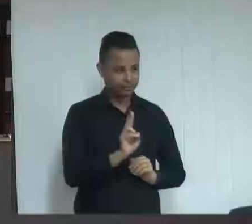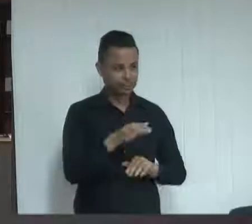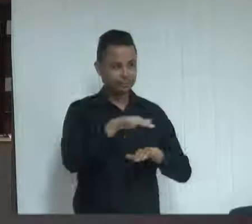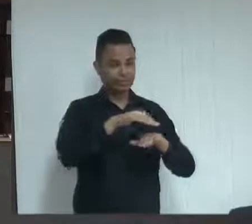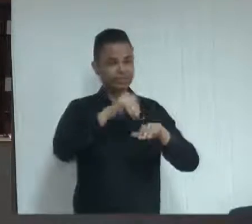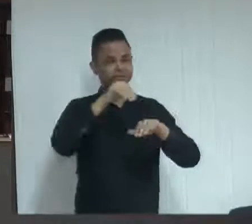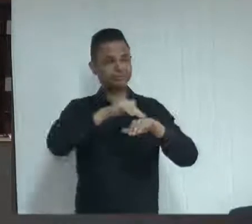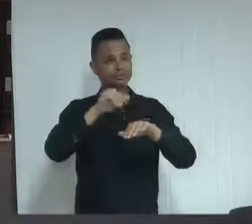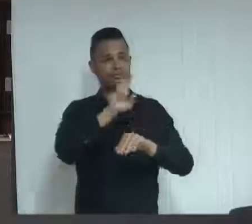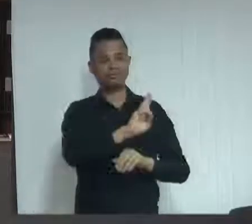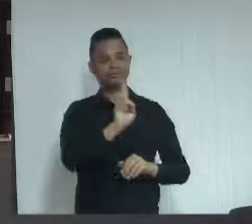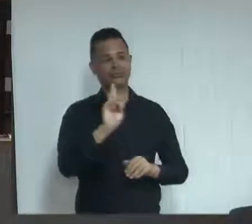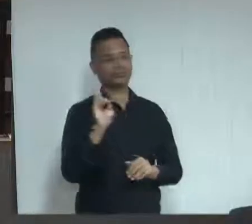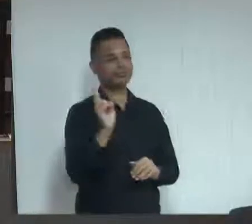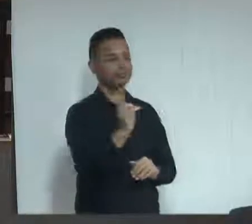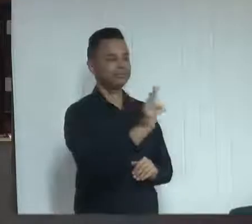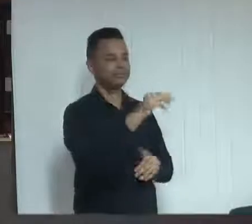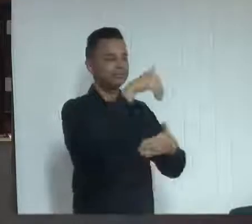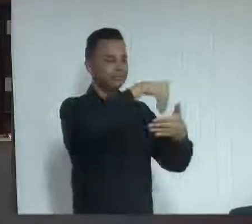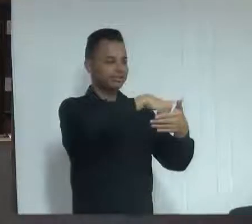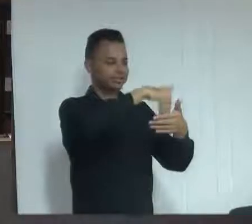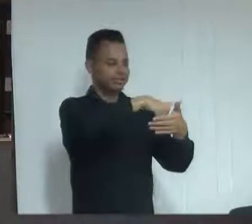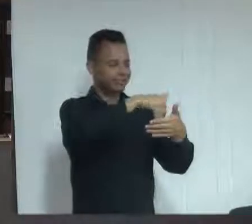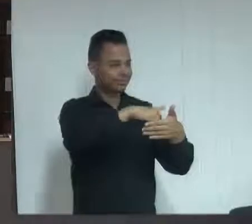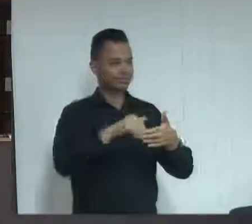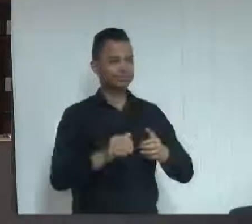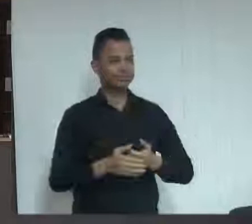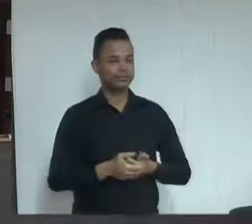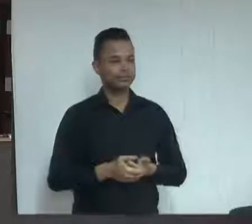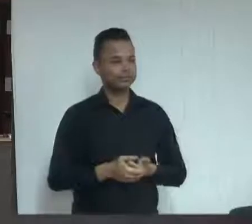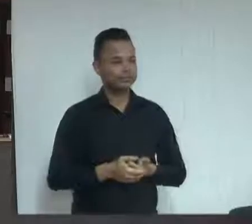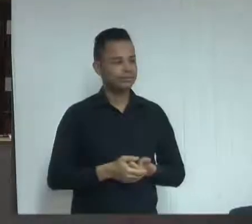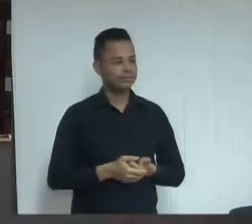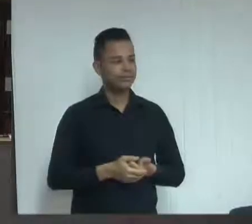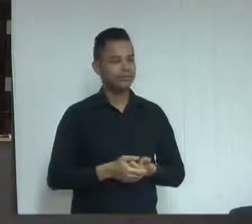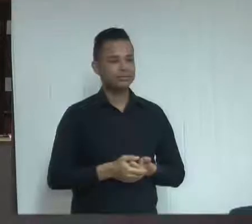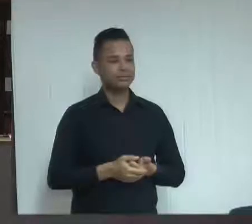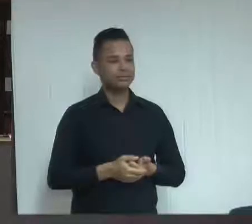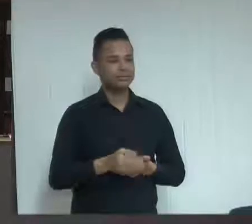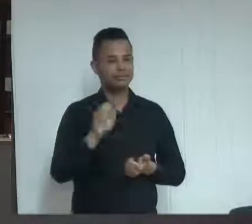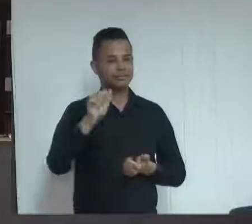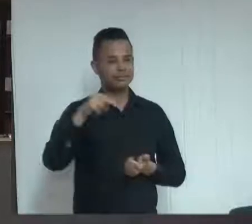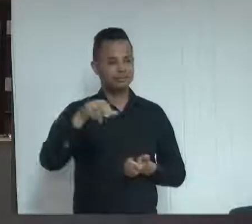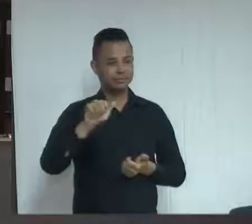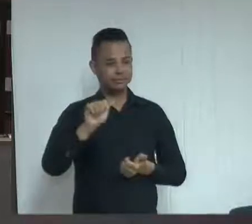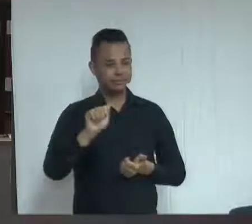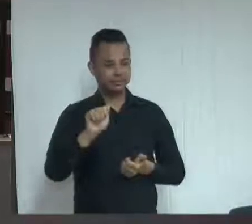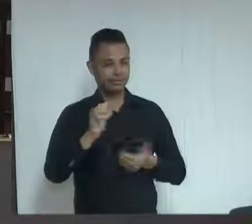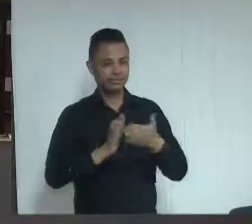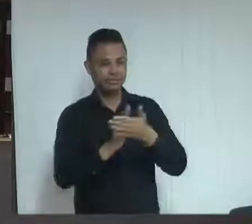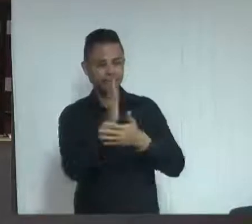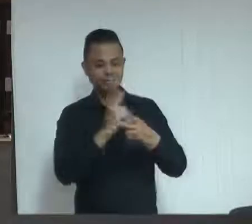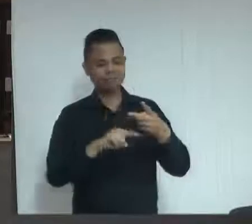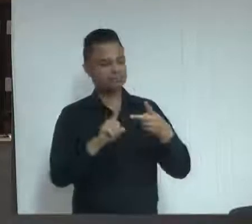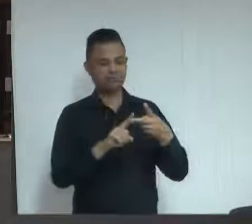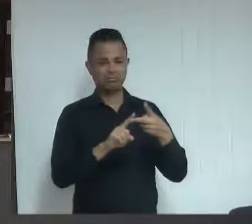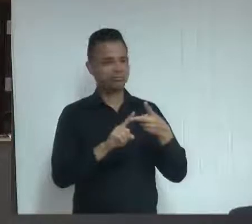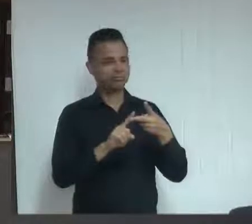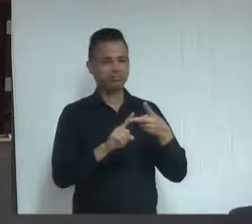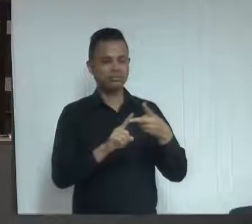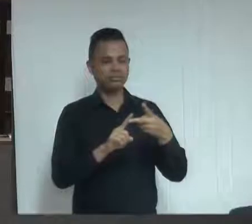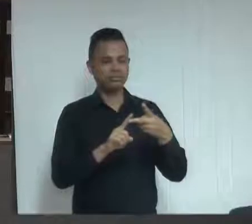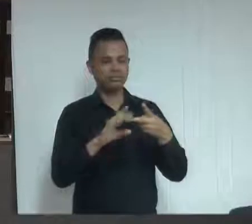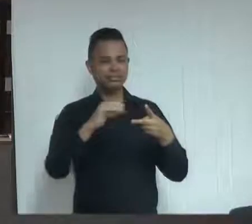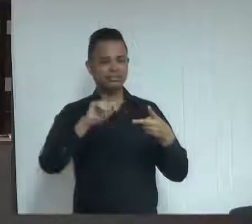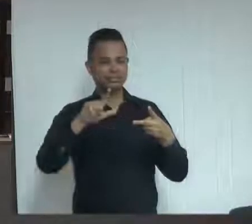chamadas dos vereadores e vereadoras para votação nominal. Vereadora Ana Genesini. Aprovo.